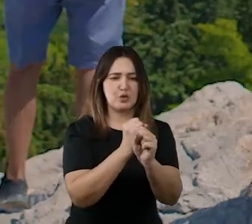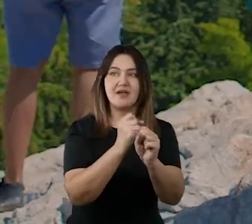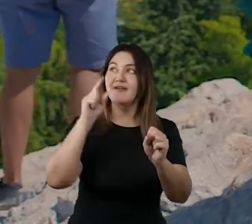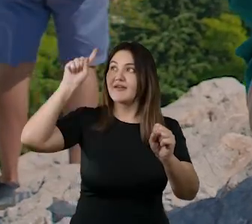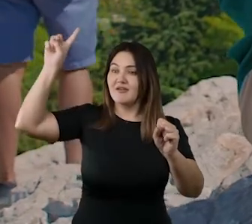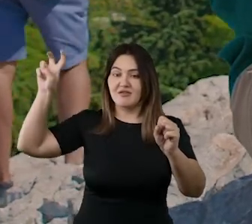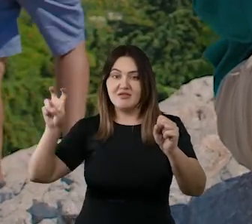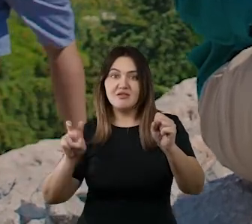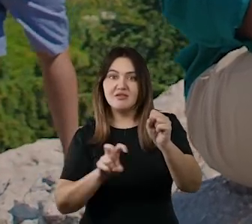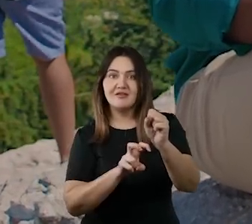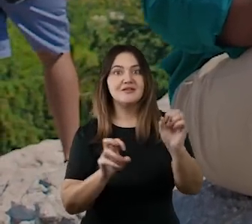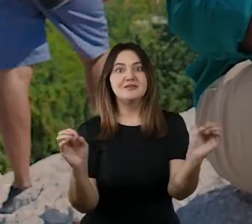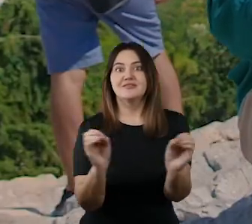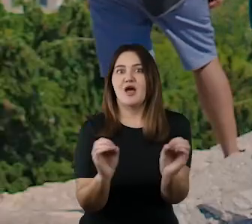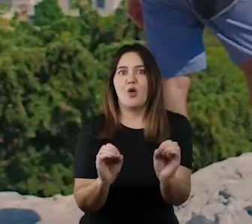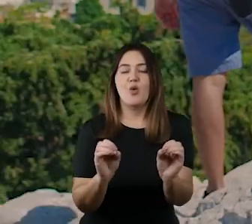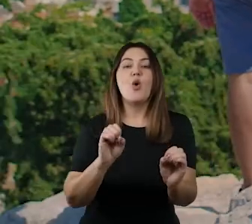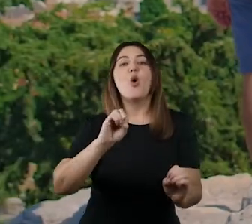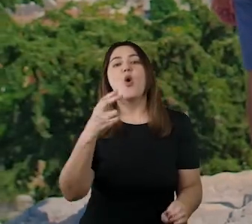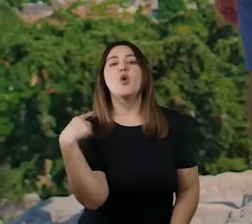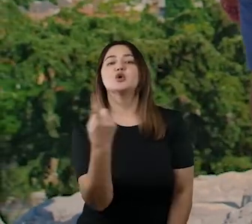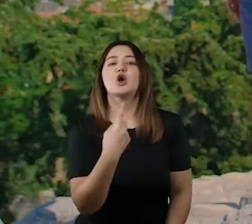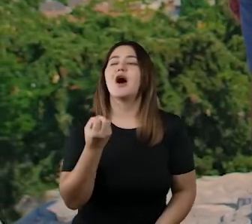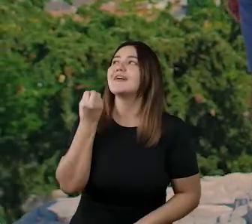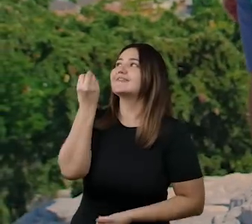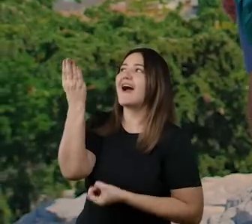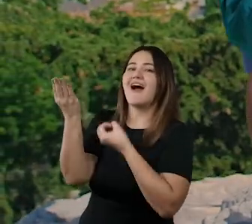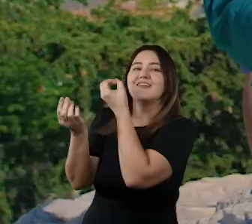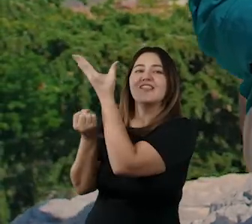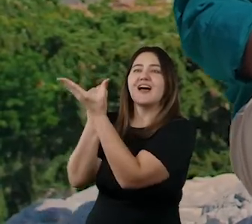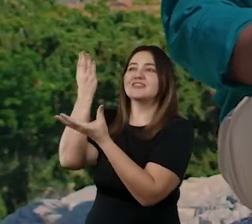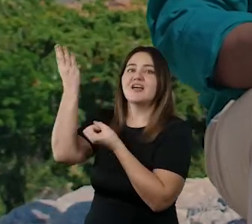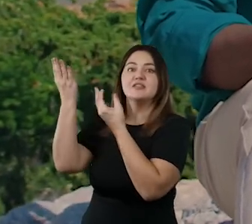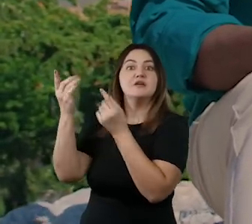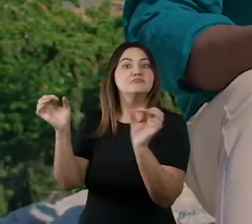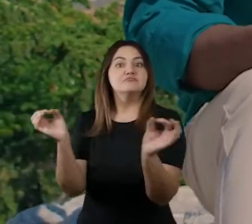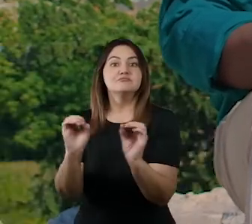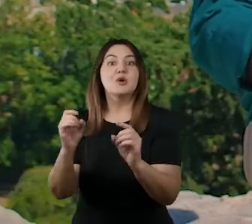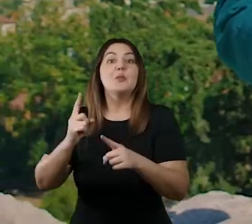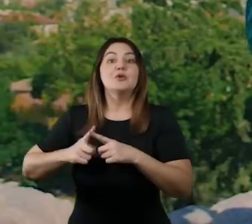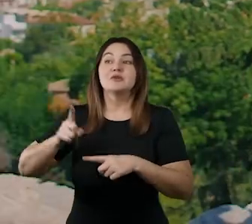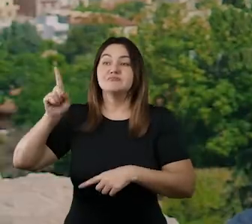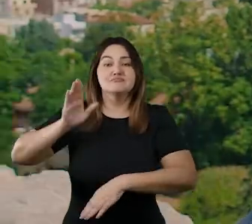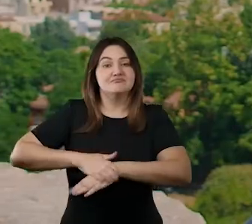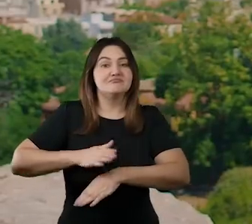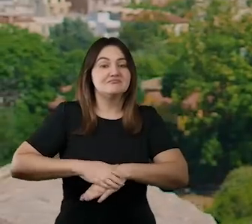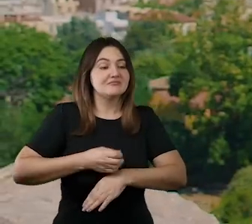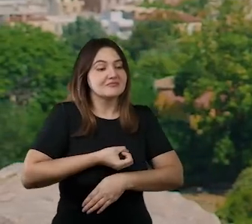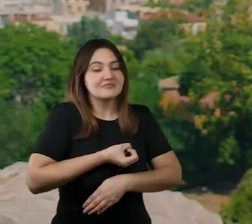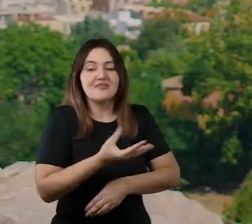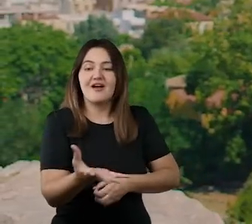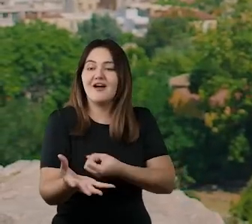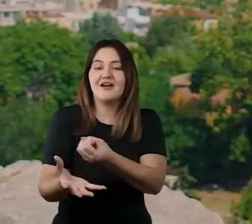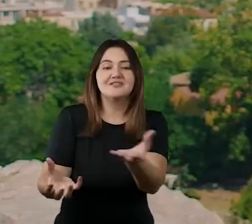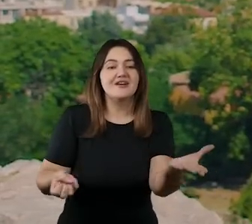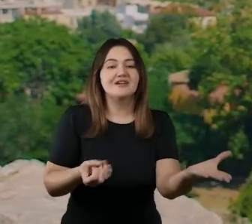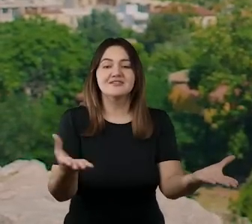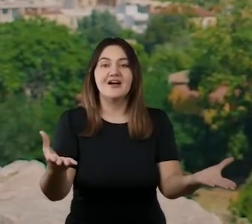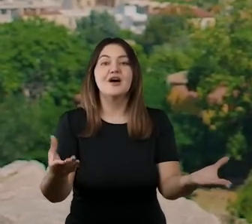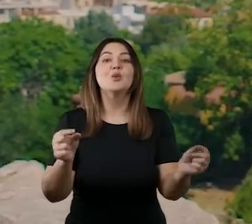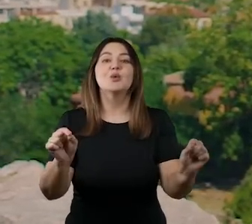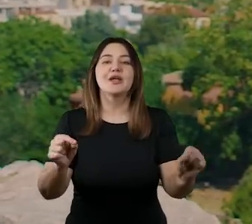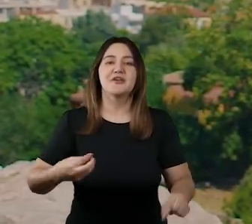humanas, nem é servido por mãos humanas como se precisasse de alguma coisa, pois ele mesmo é quem a todos dá a